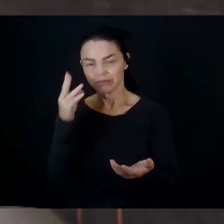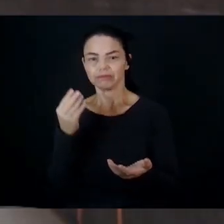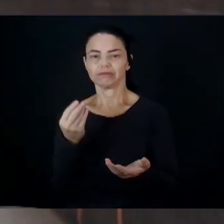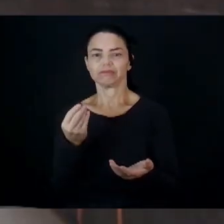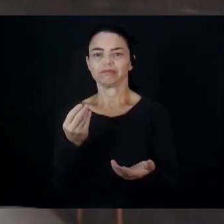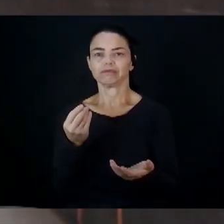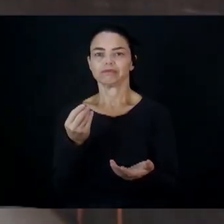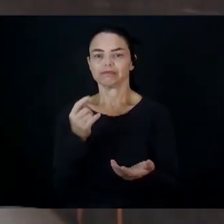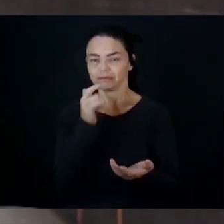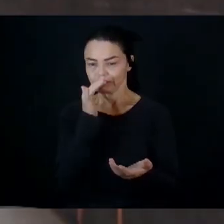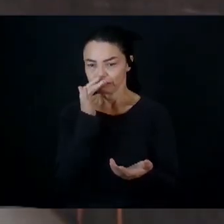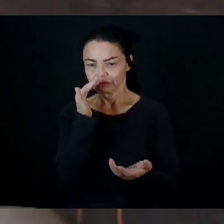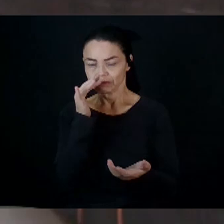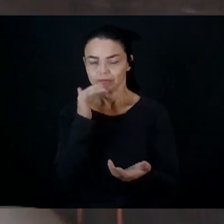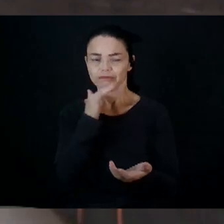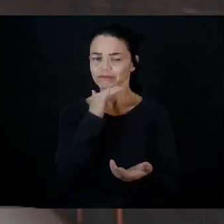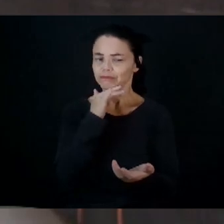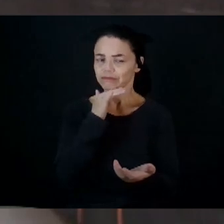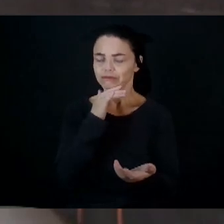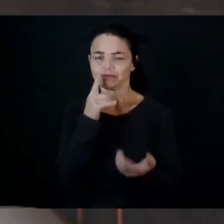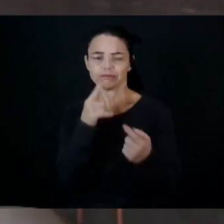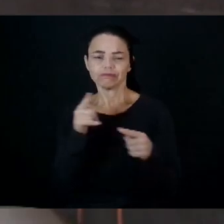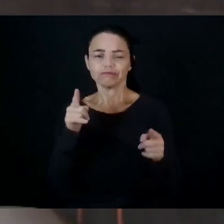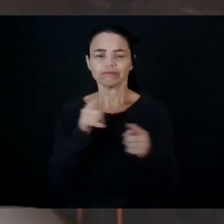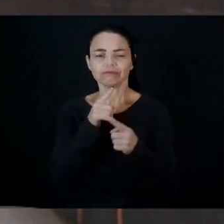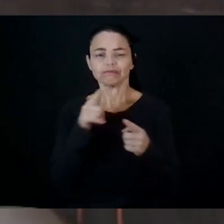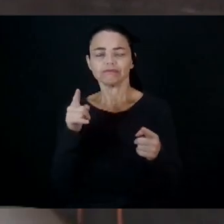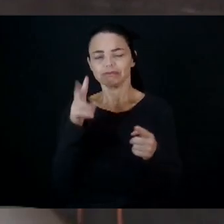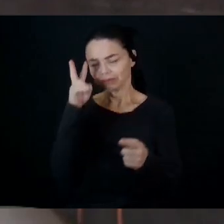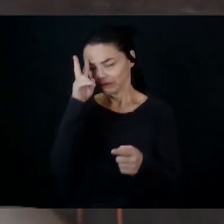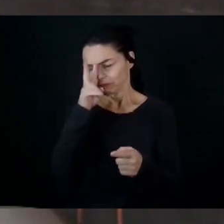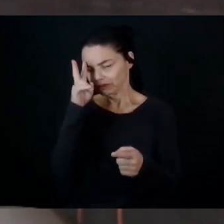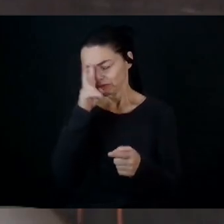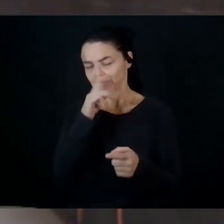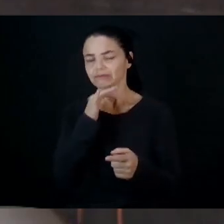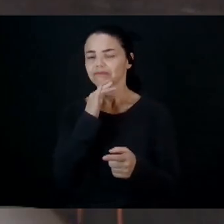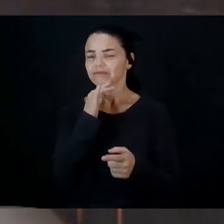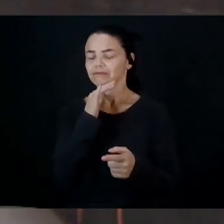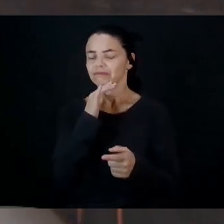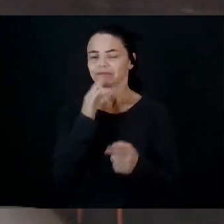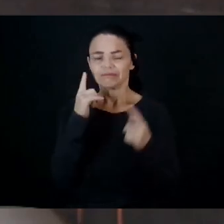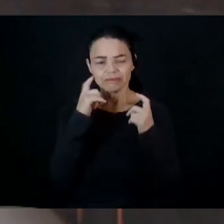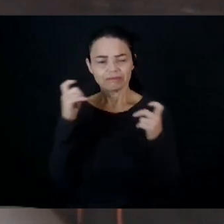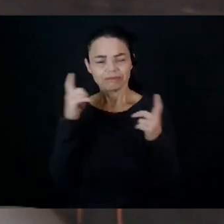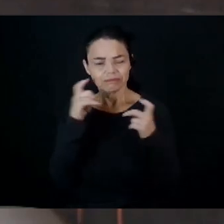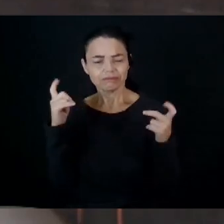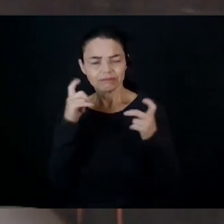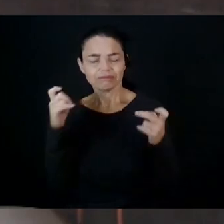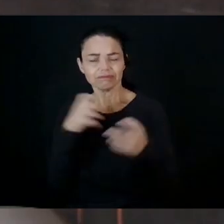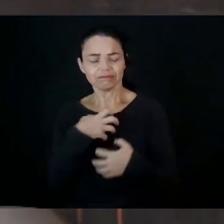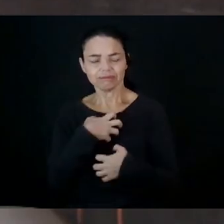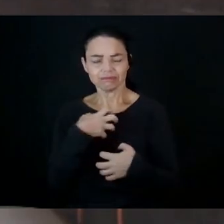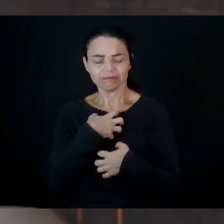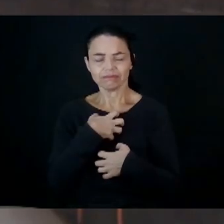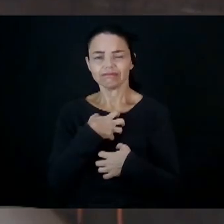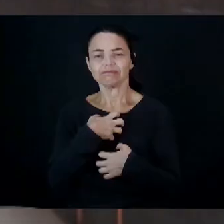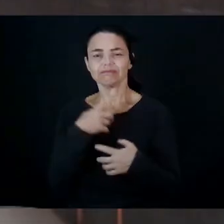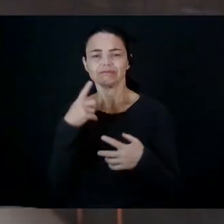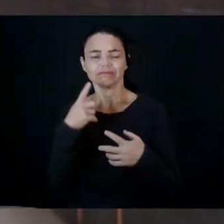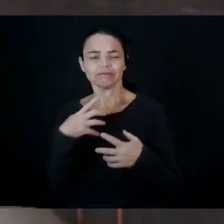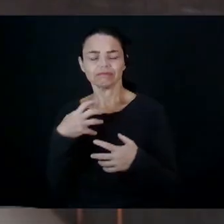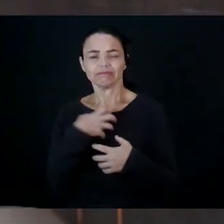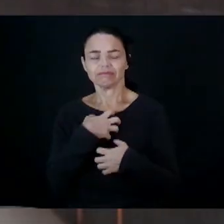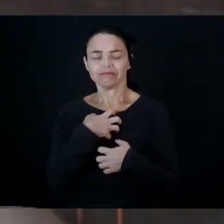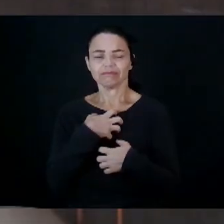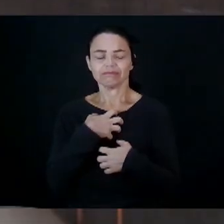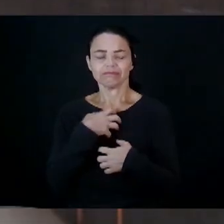cheiro ruim, ou uma música, né, que te lembra algo ruim, ou um barulho, e aí está associado a uma experiência ruim e você faz